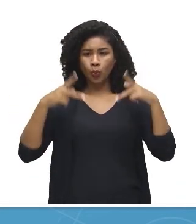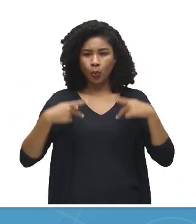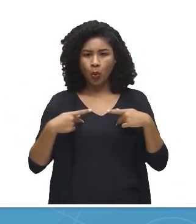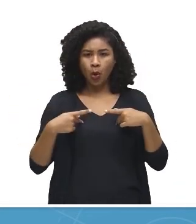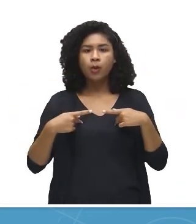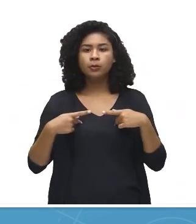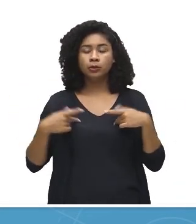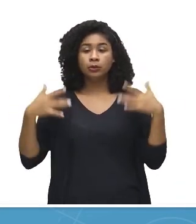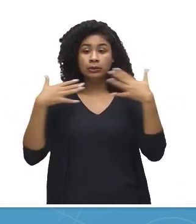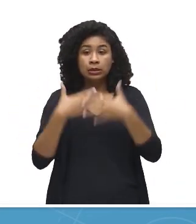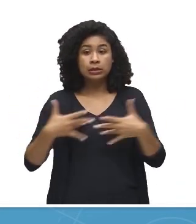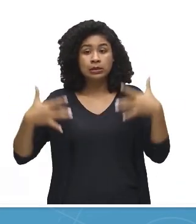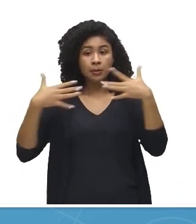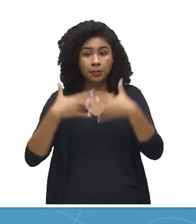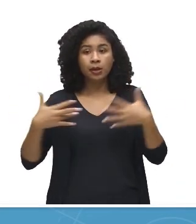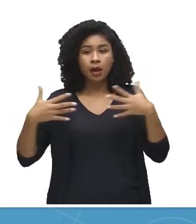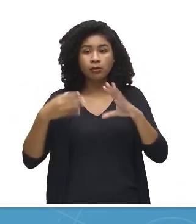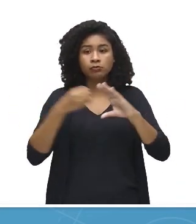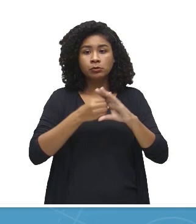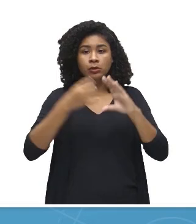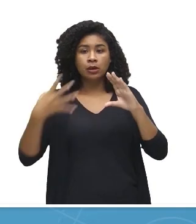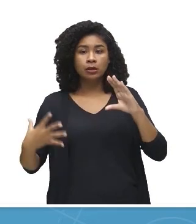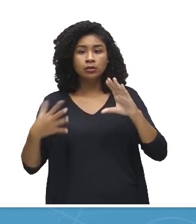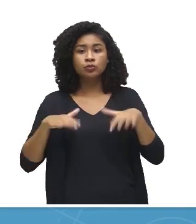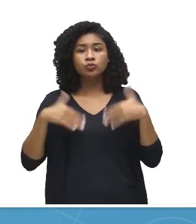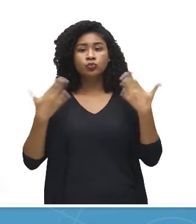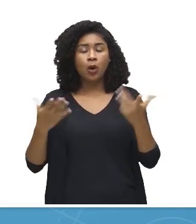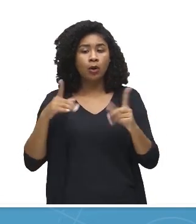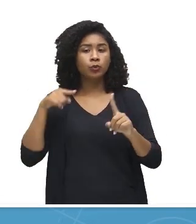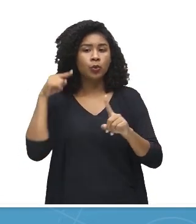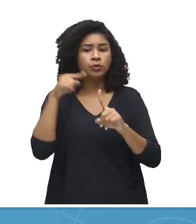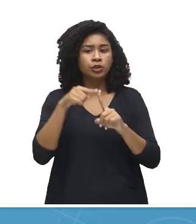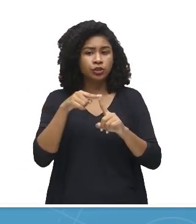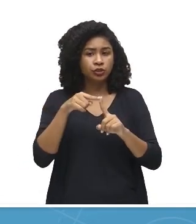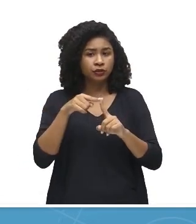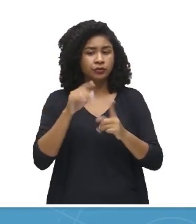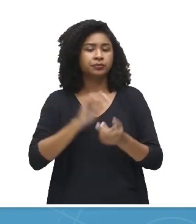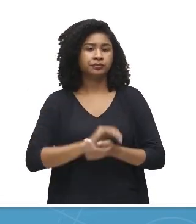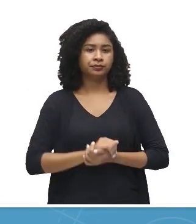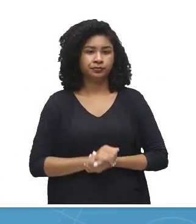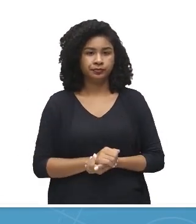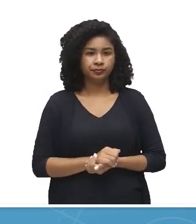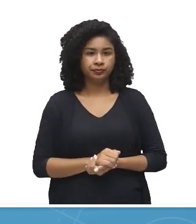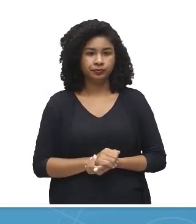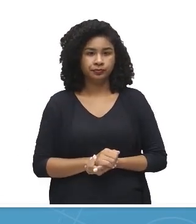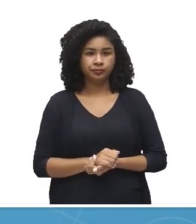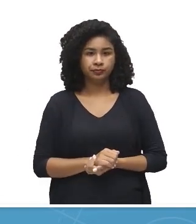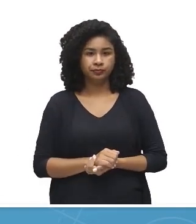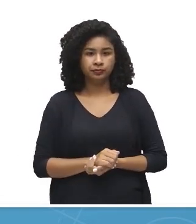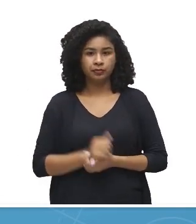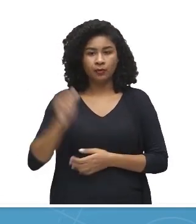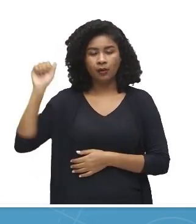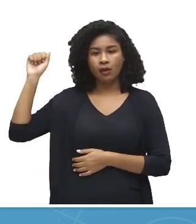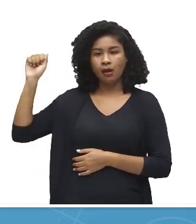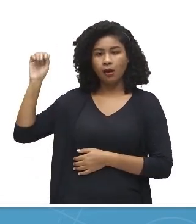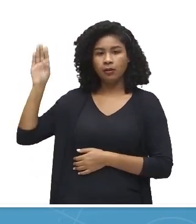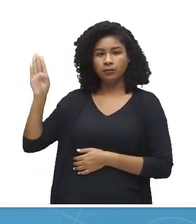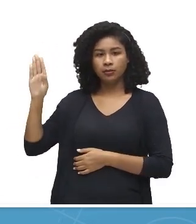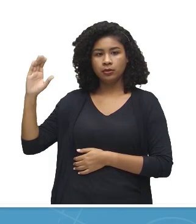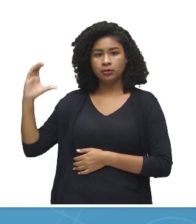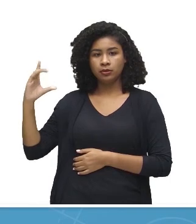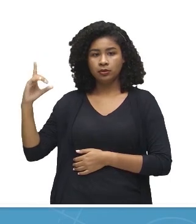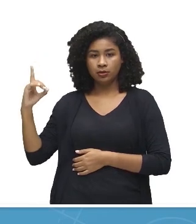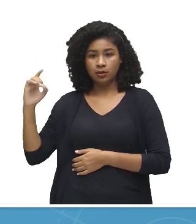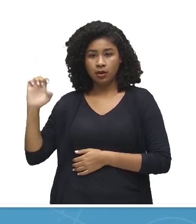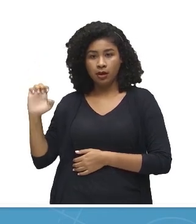epitelial. Letra A, apenas 1, 2 e 3. Letra B, apenas 1, 2 e 4. C, apenas 1, 3 e